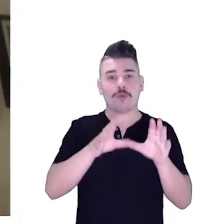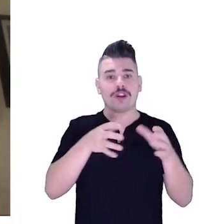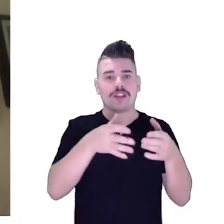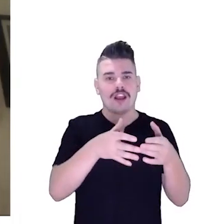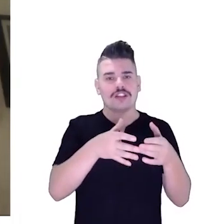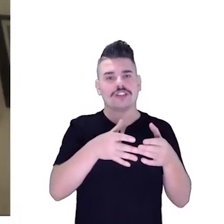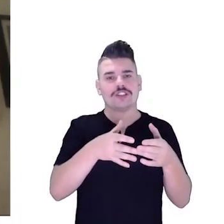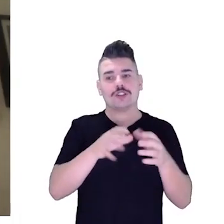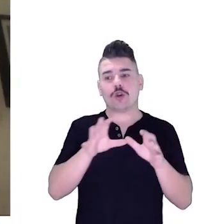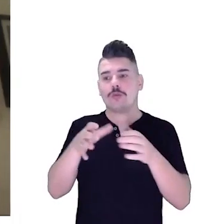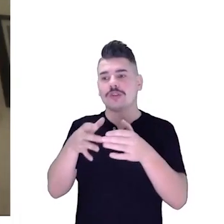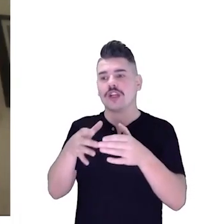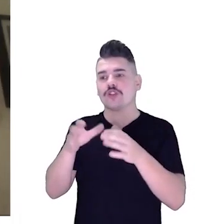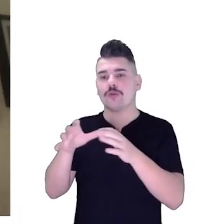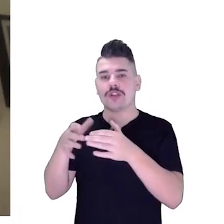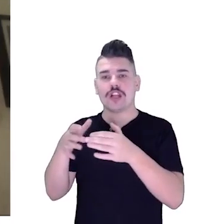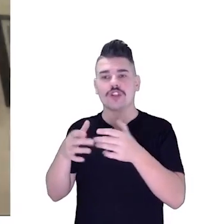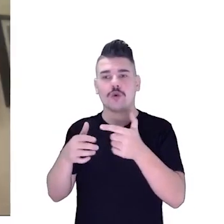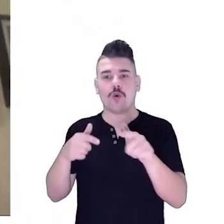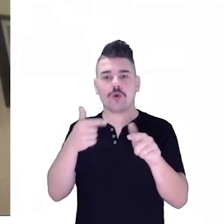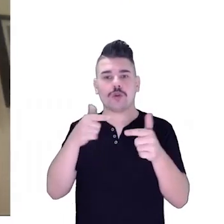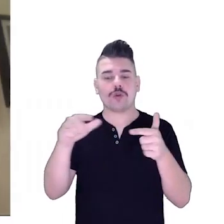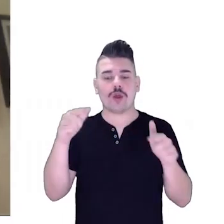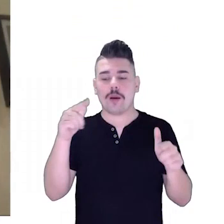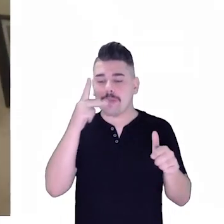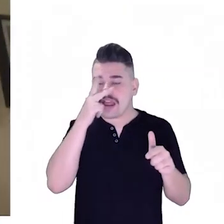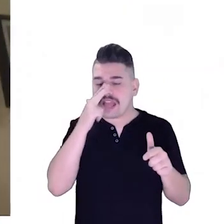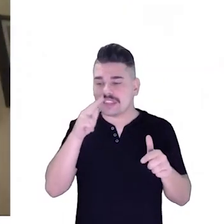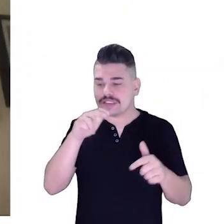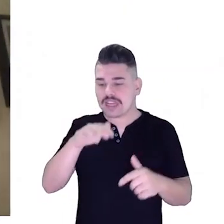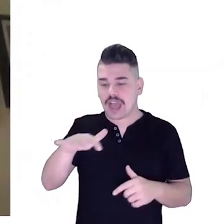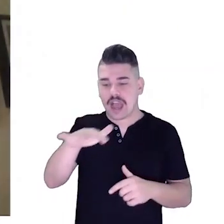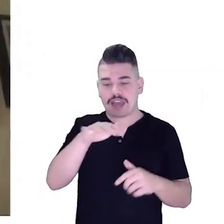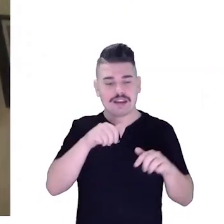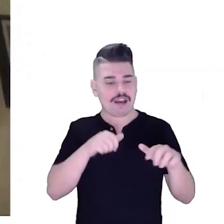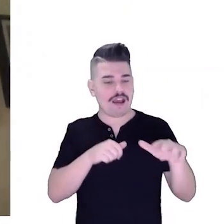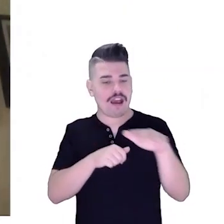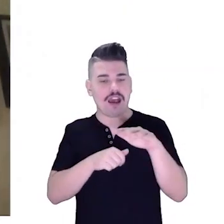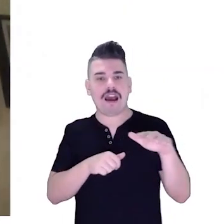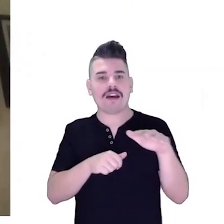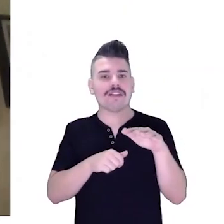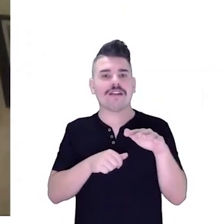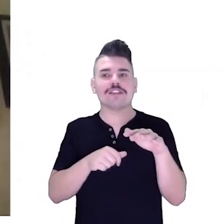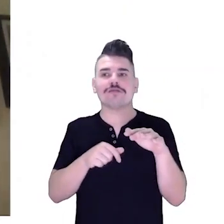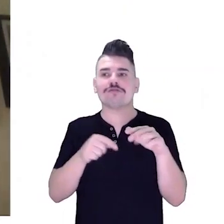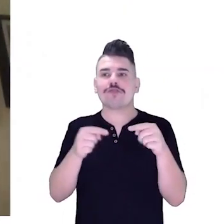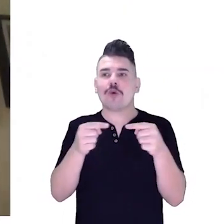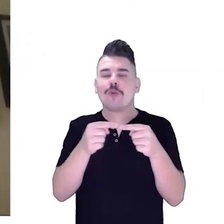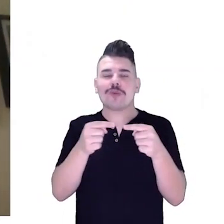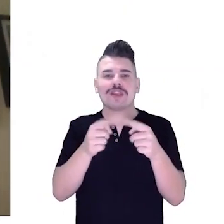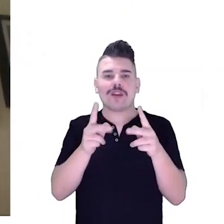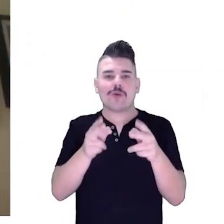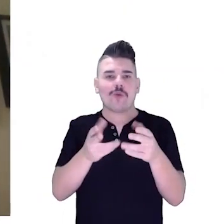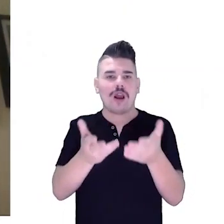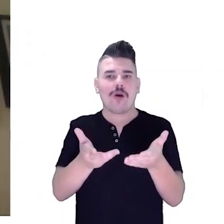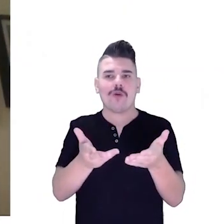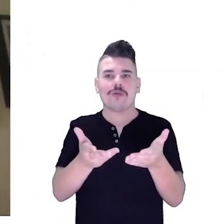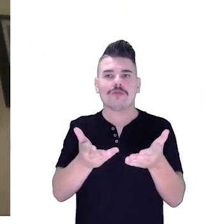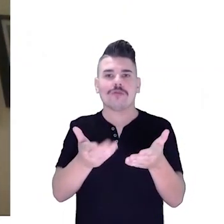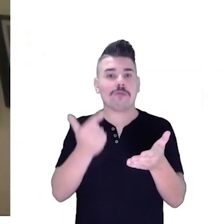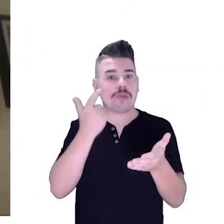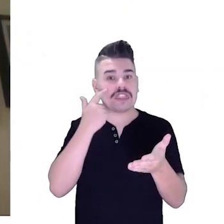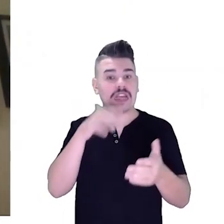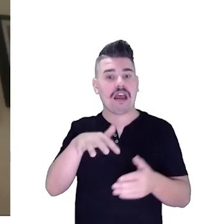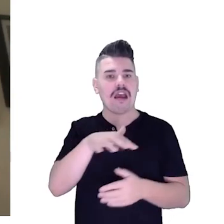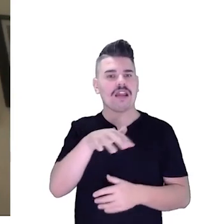se a comunidade LGBTI fosse garantia de que determinados espaços são espaços que podem ser vendidos